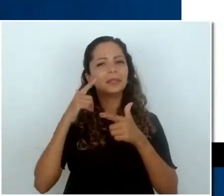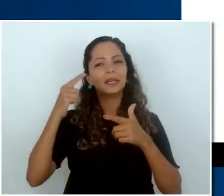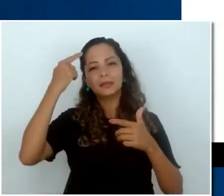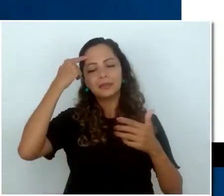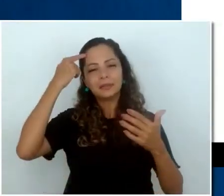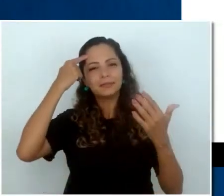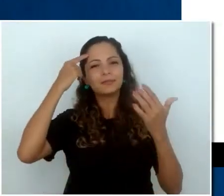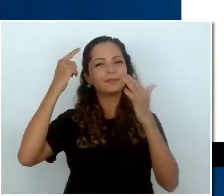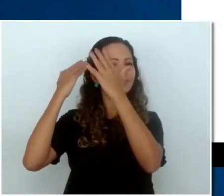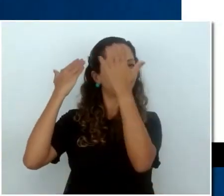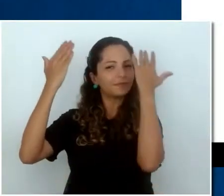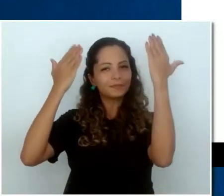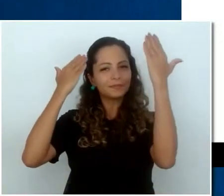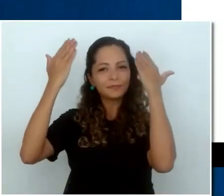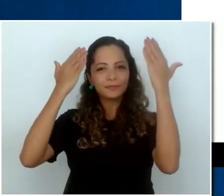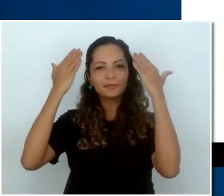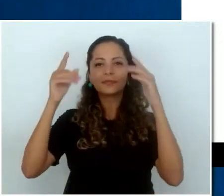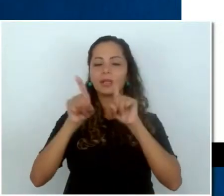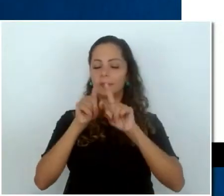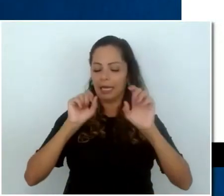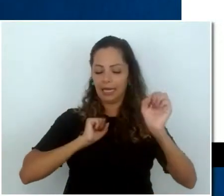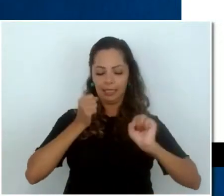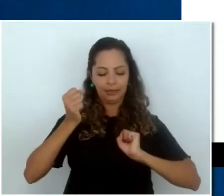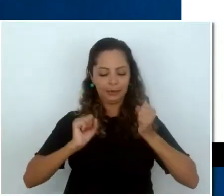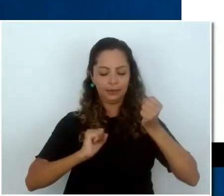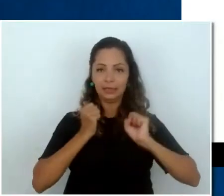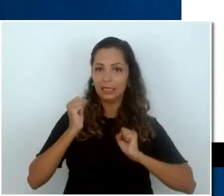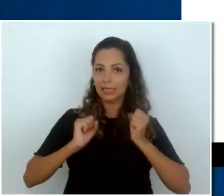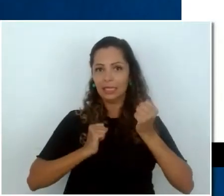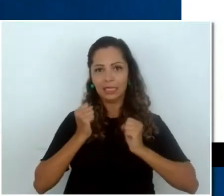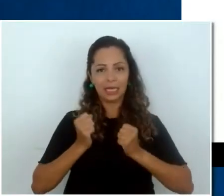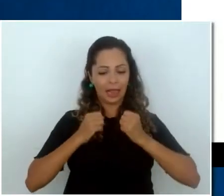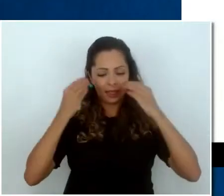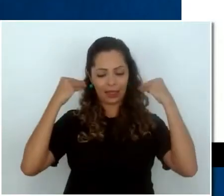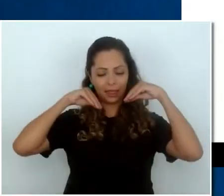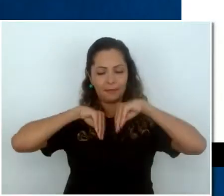agitação, depressão, muitas vezes, mas